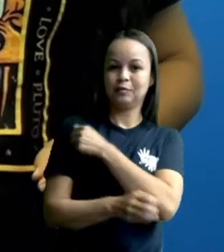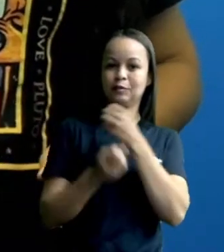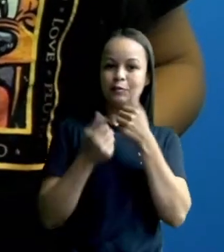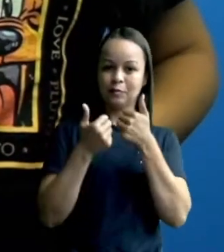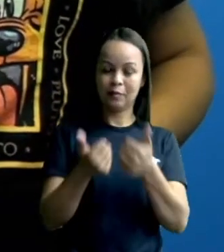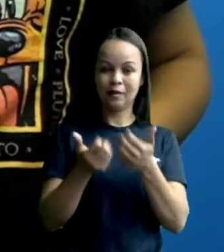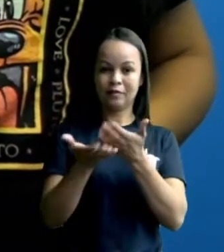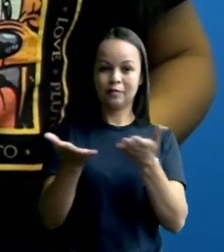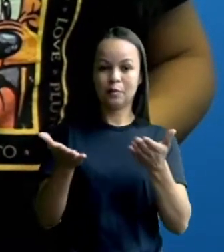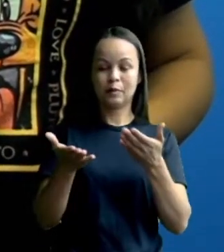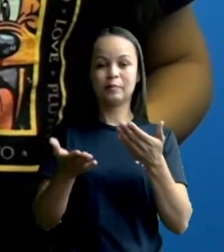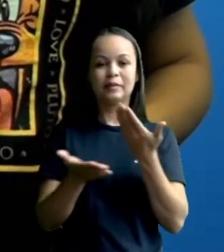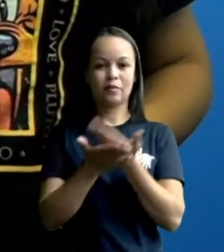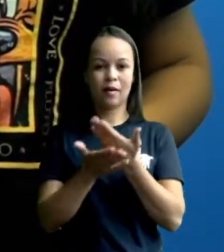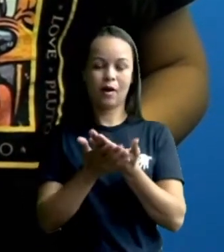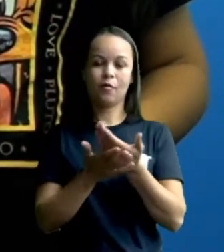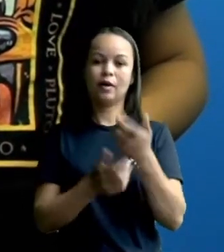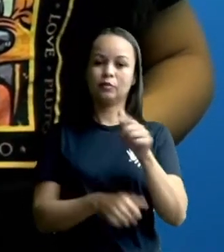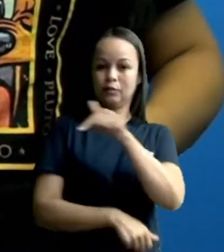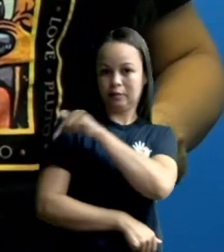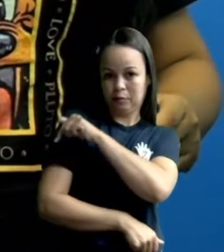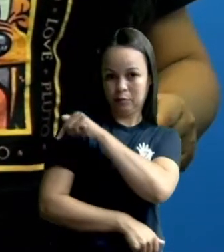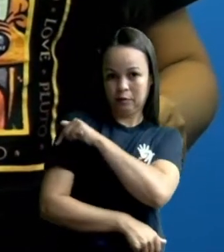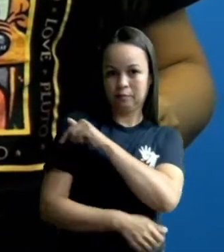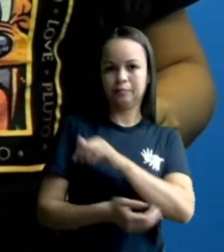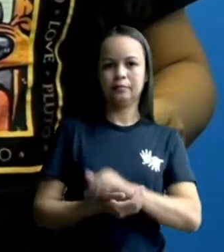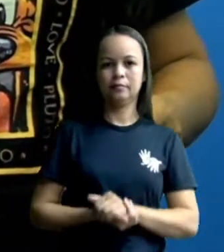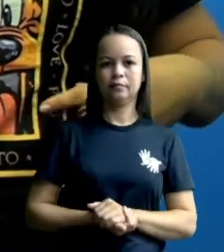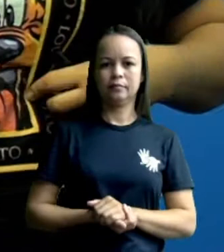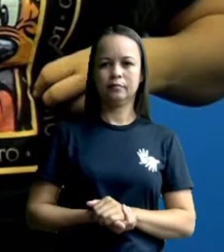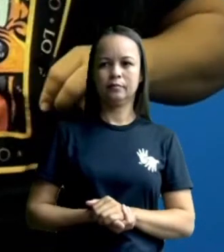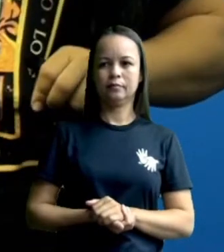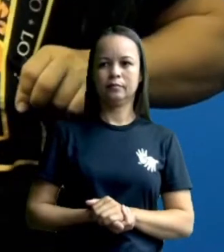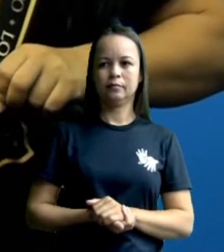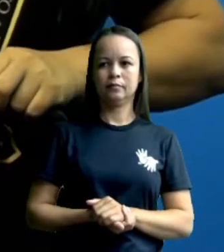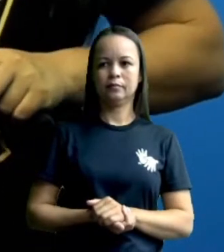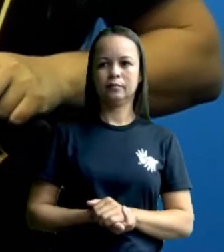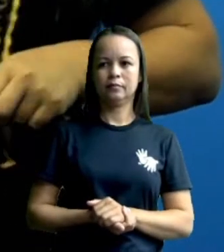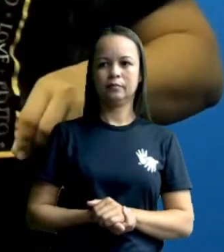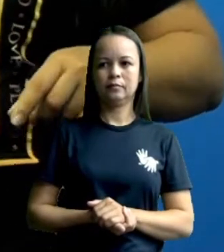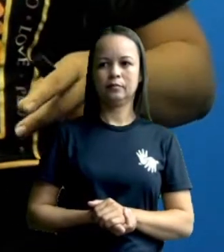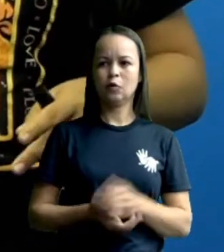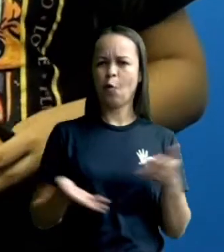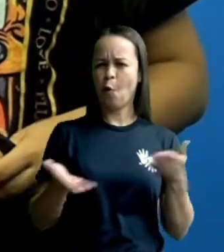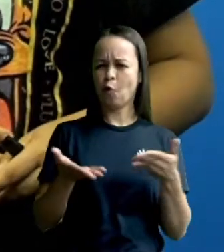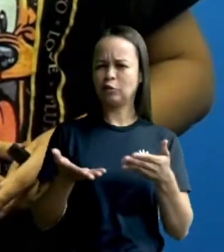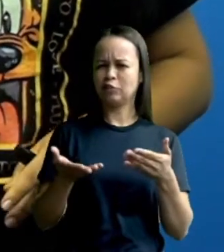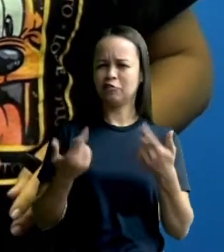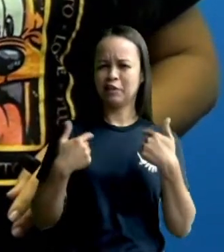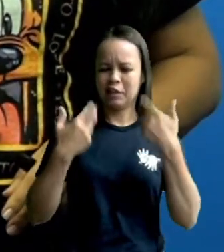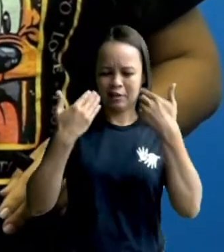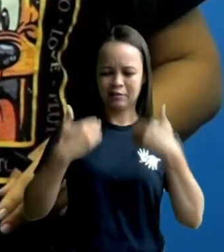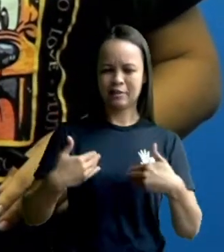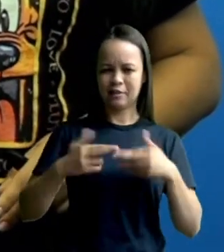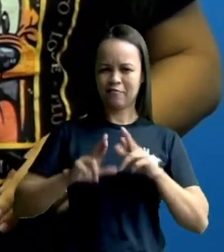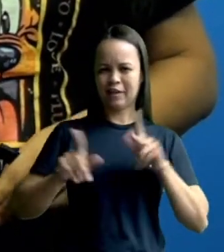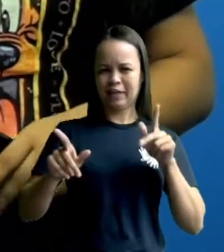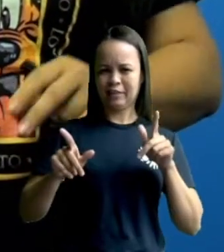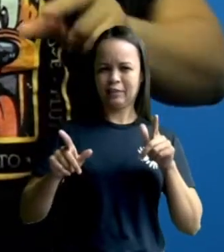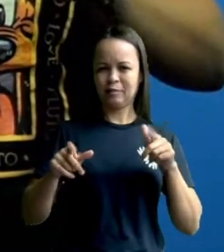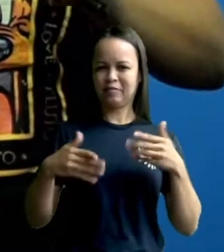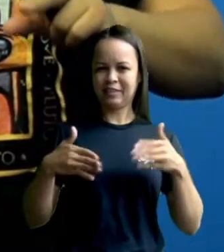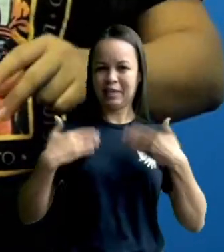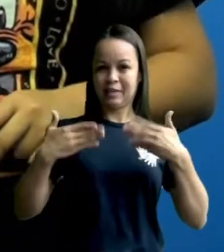Pronto para mais uma aula aqui no 7º ano? Hoje vim um pouquinho diferente, né? Ver se anima um pouquinho a aula, tá